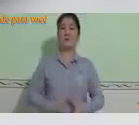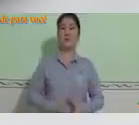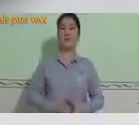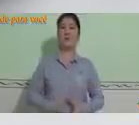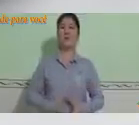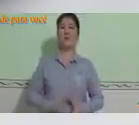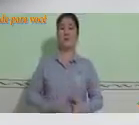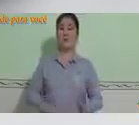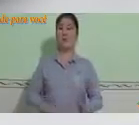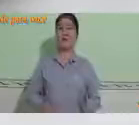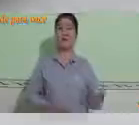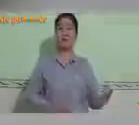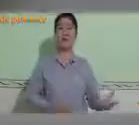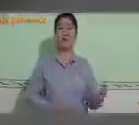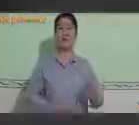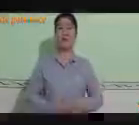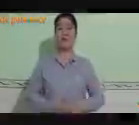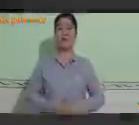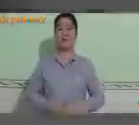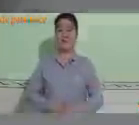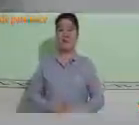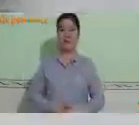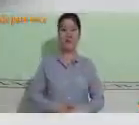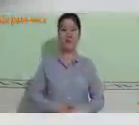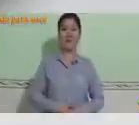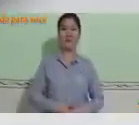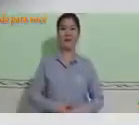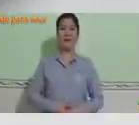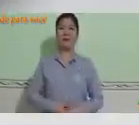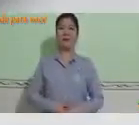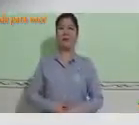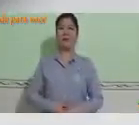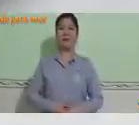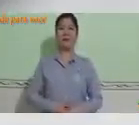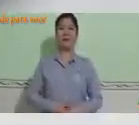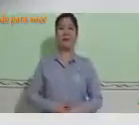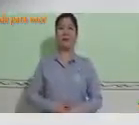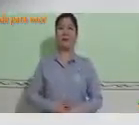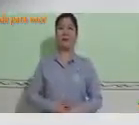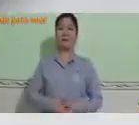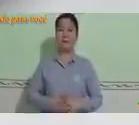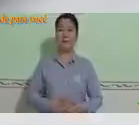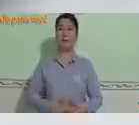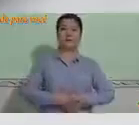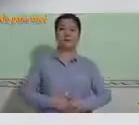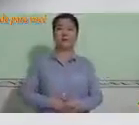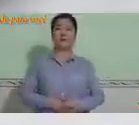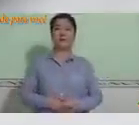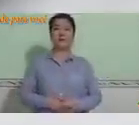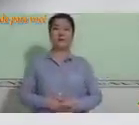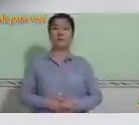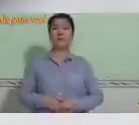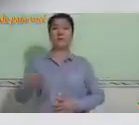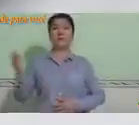TICADEPILATES, é exercícios de reeducação postural global, incluídos na fisioterapia, também podem contribuir para a melhora